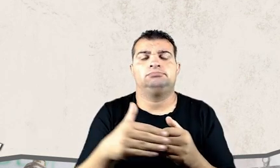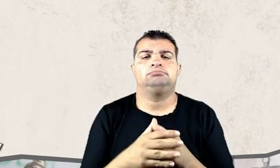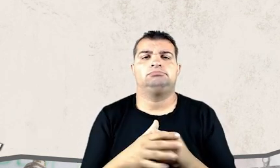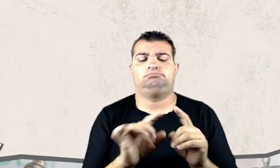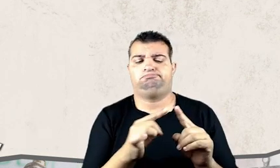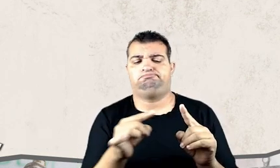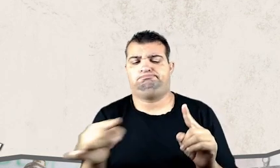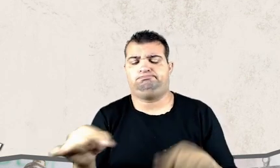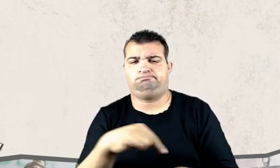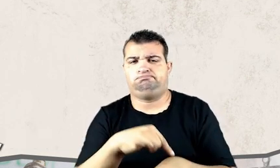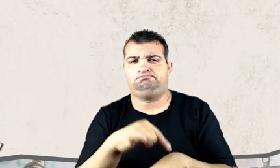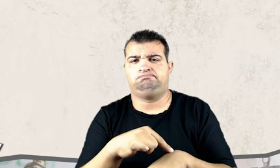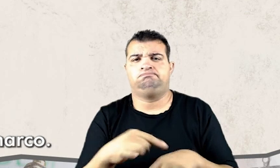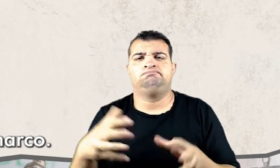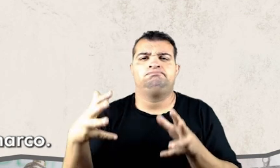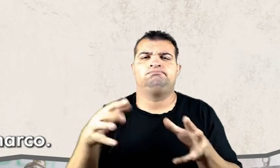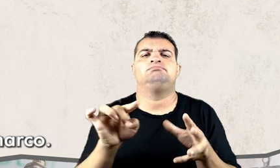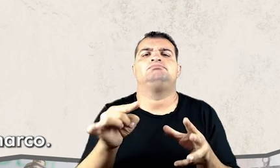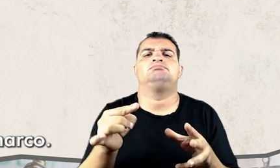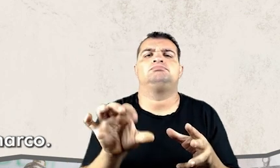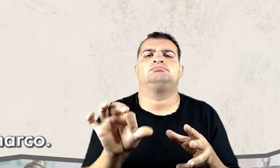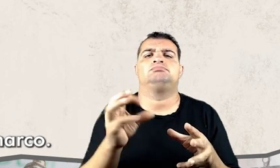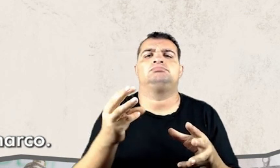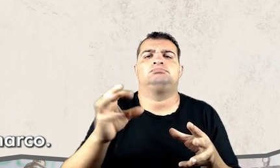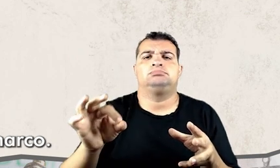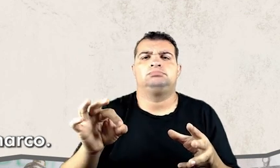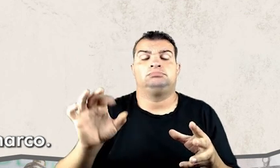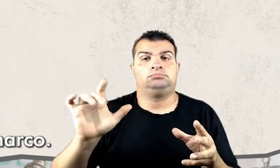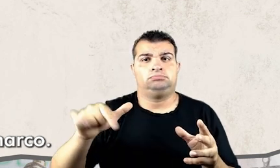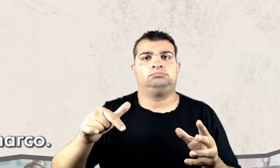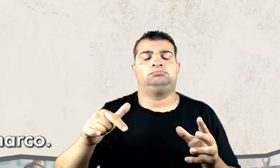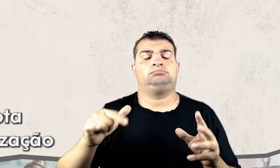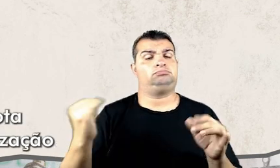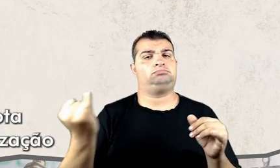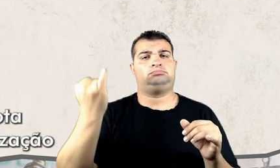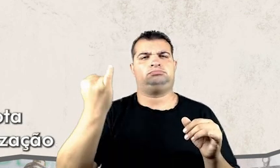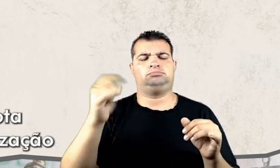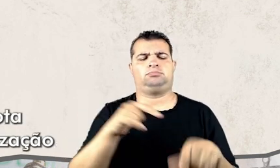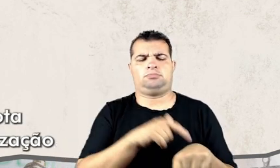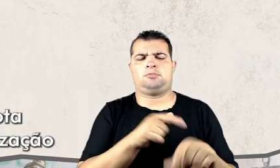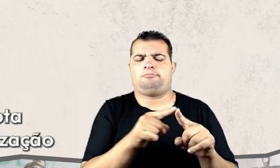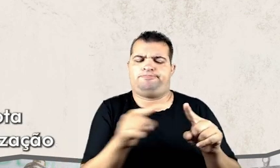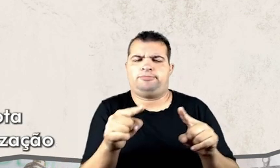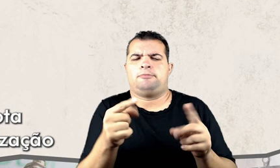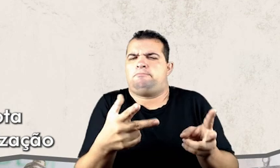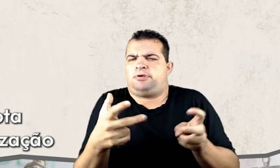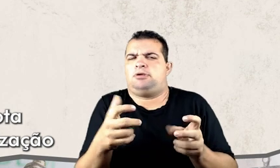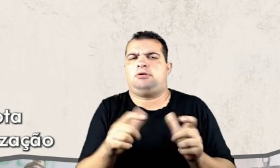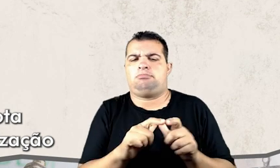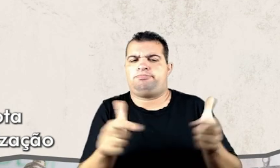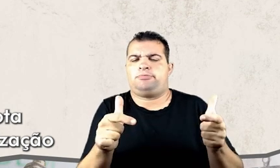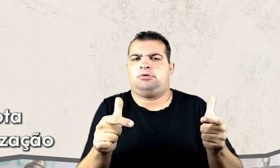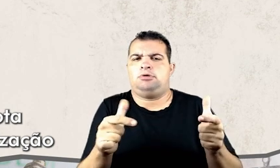que, ao longo desse tempo, a gente coloca 1930 como um marco. É nesse período em que se nota um